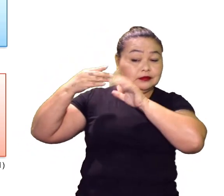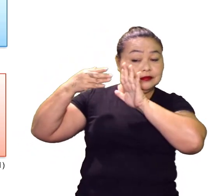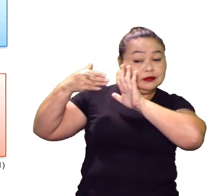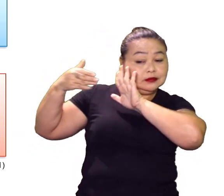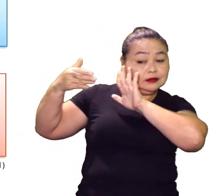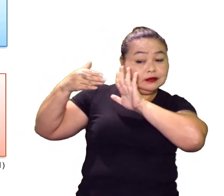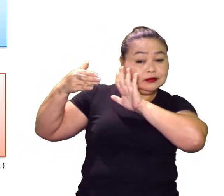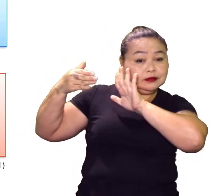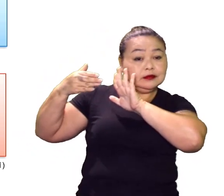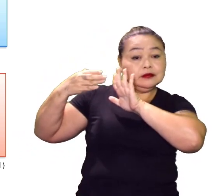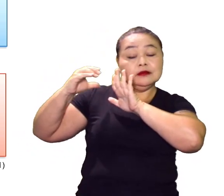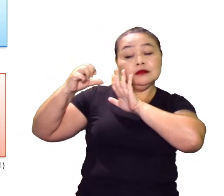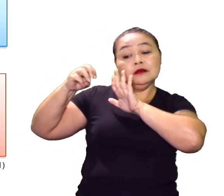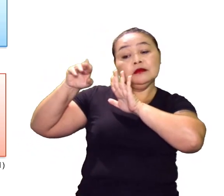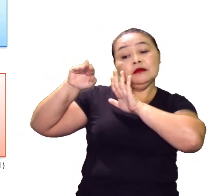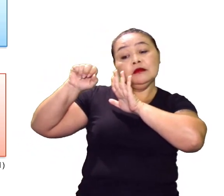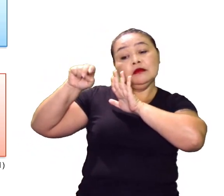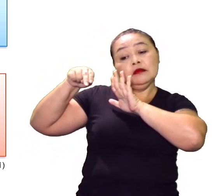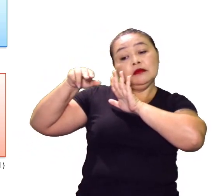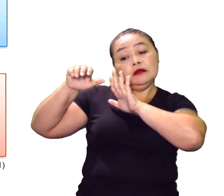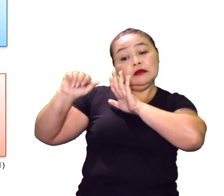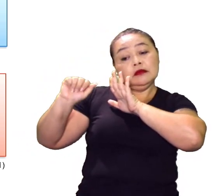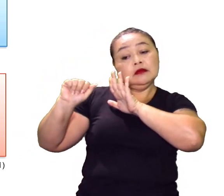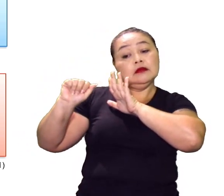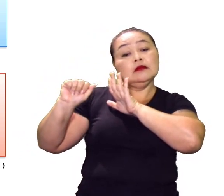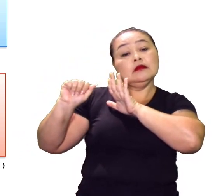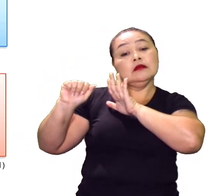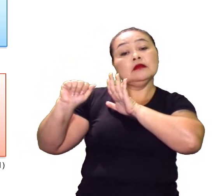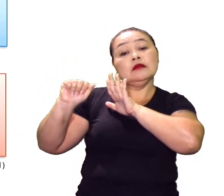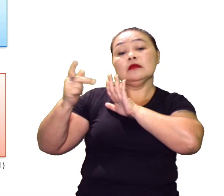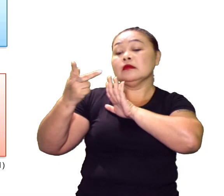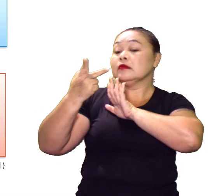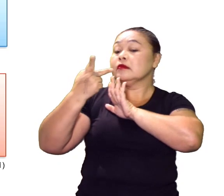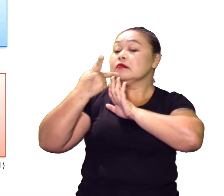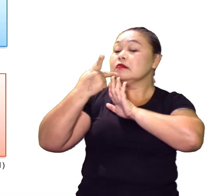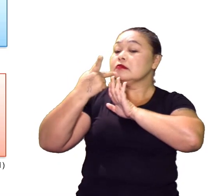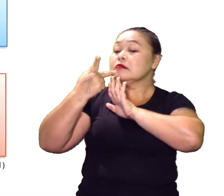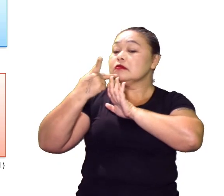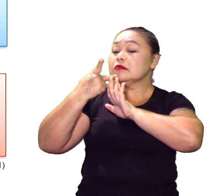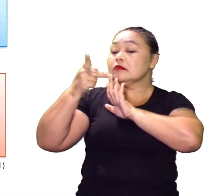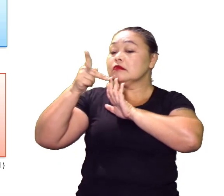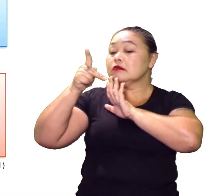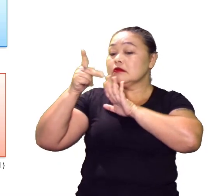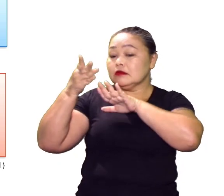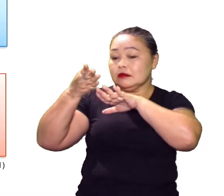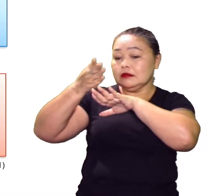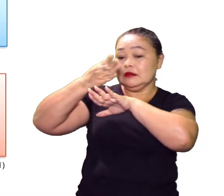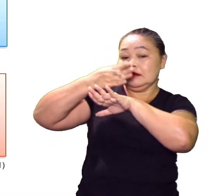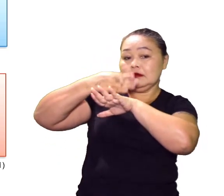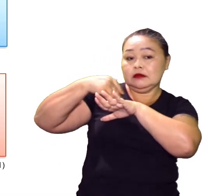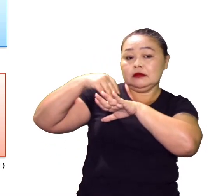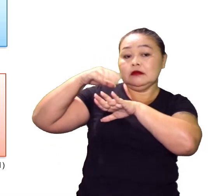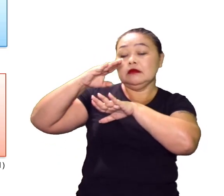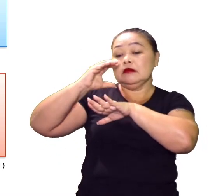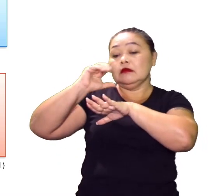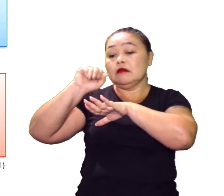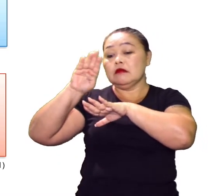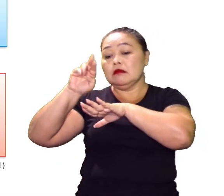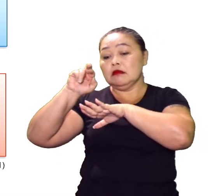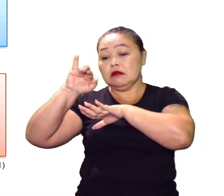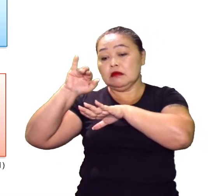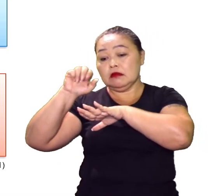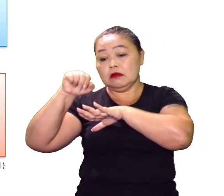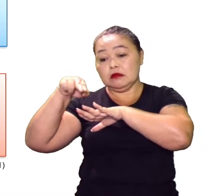período pré-cambriano. Quando você fala em pré-cambriano, meus queridos, eu quero que vocês entendam